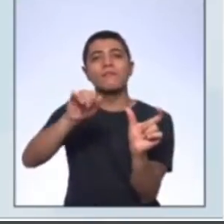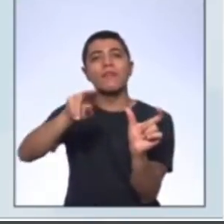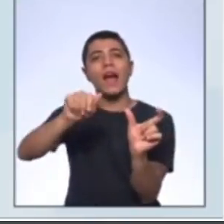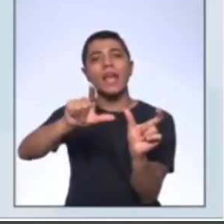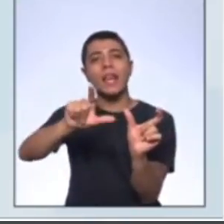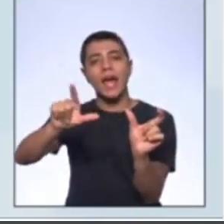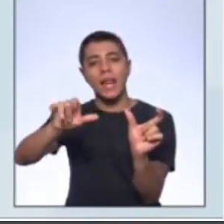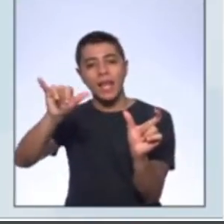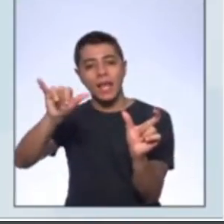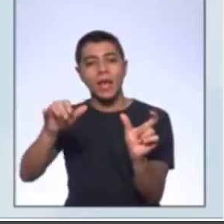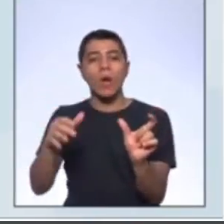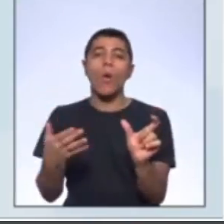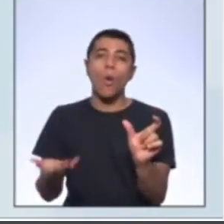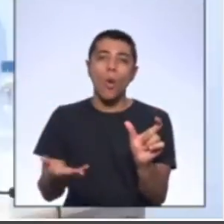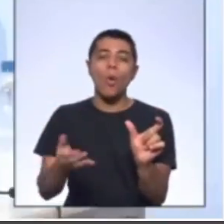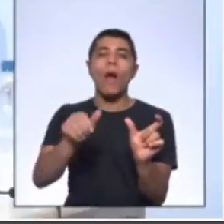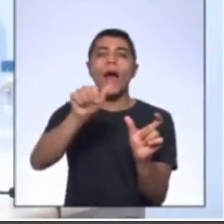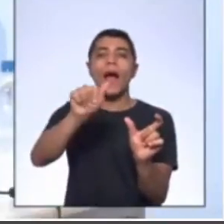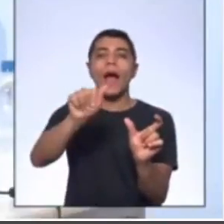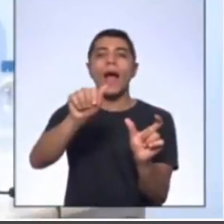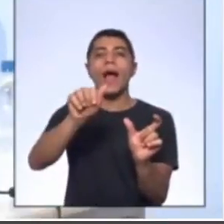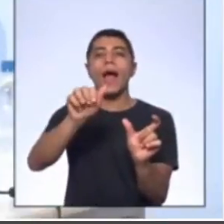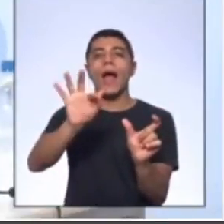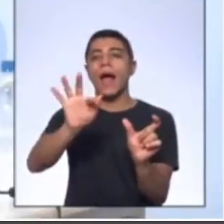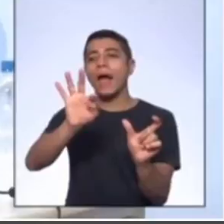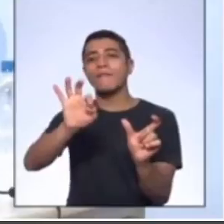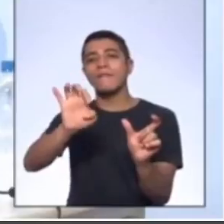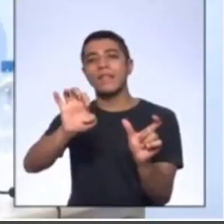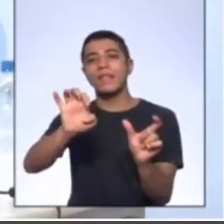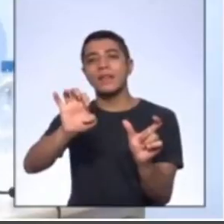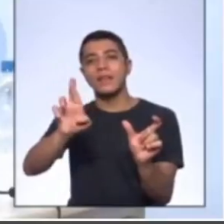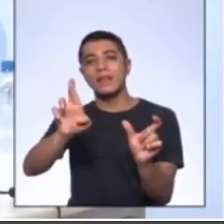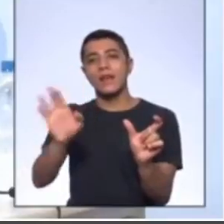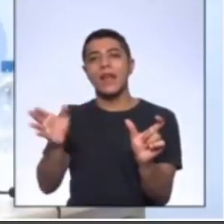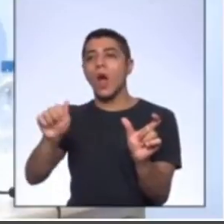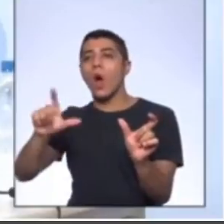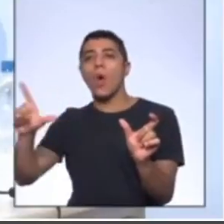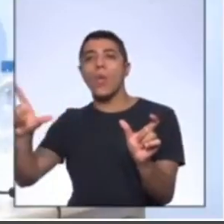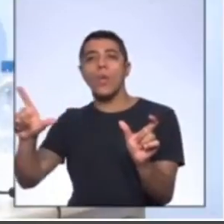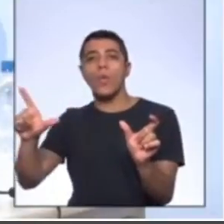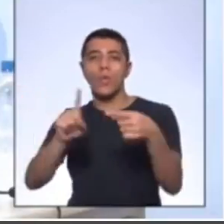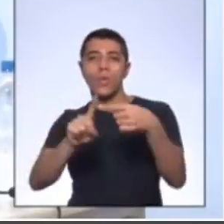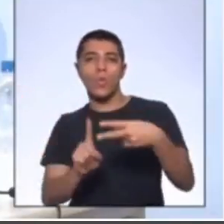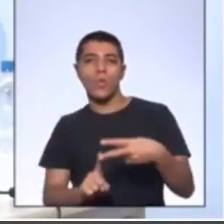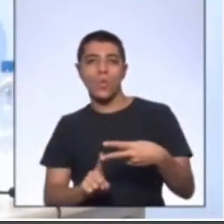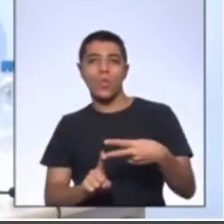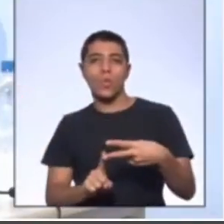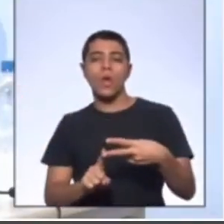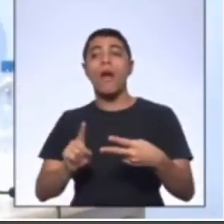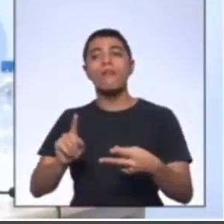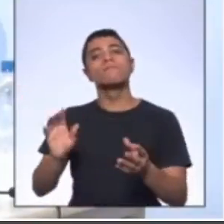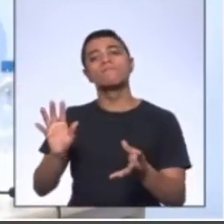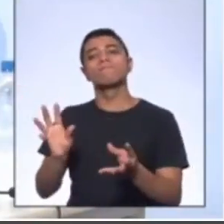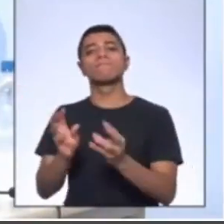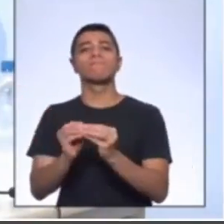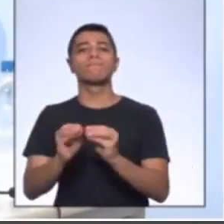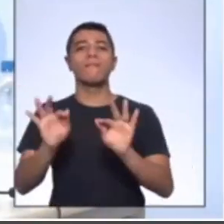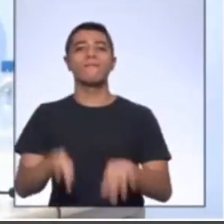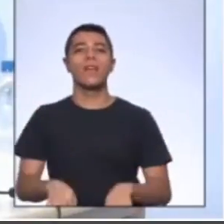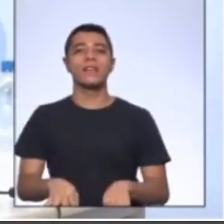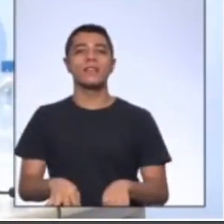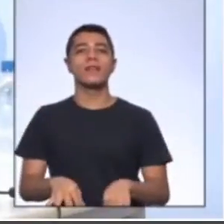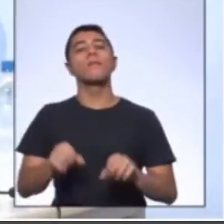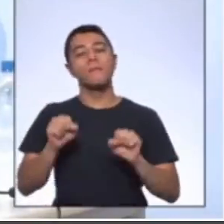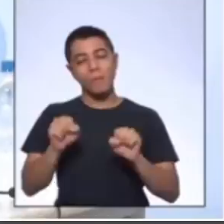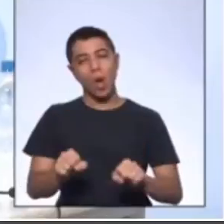posso também usar a futebol tem a gente tem lá o força eu vou para começar e as troll finally para gente